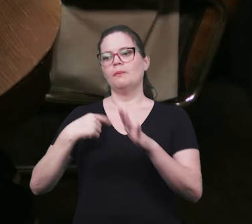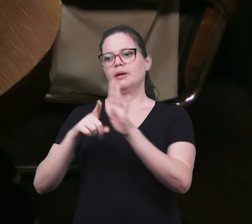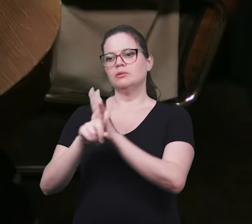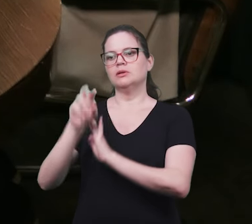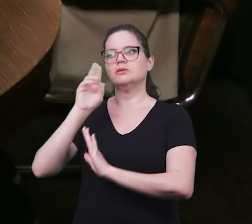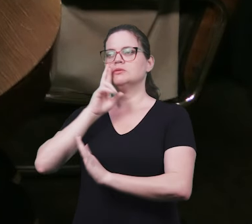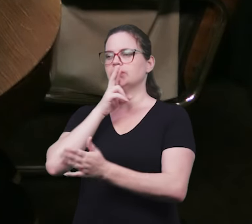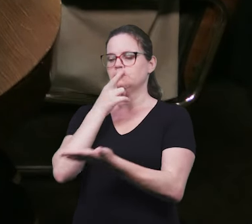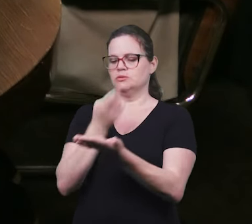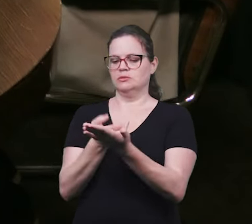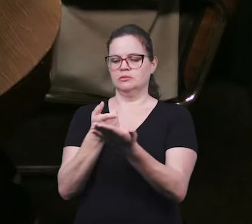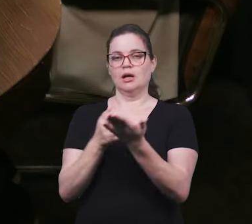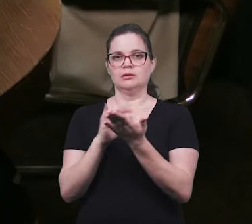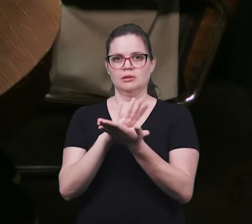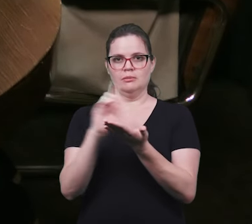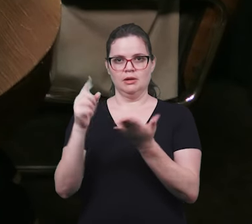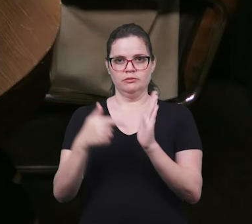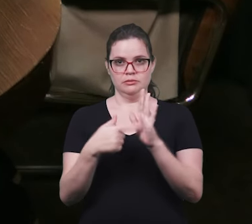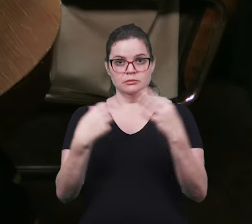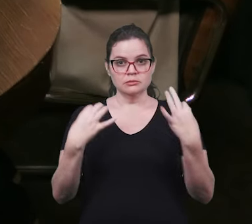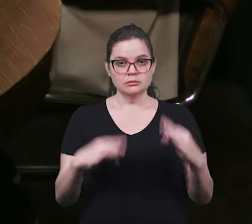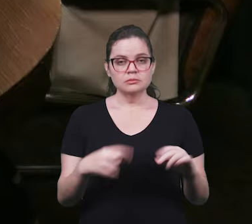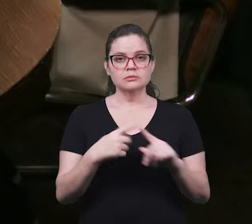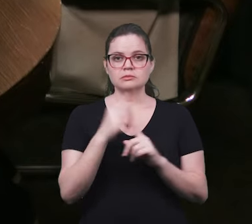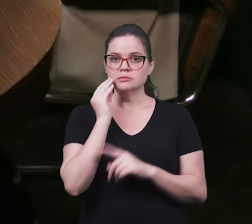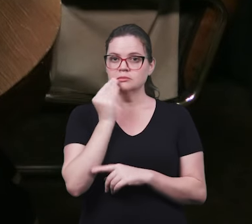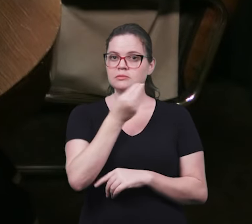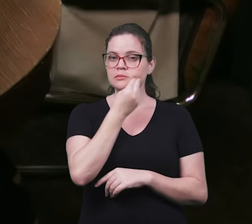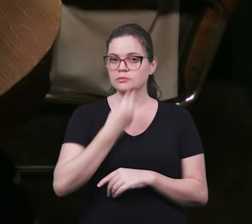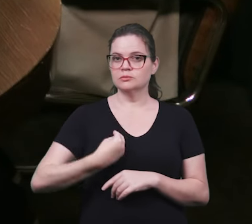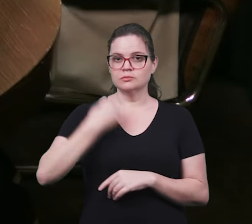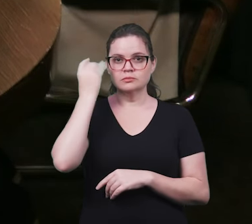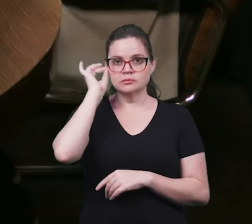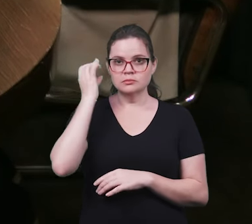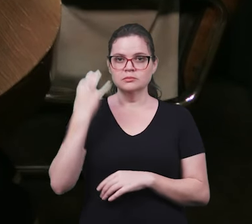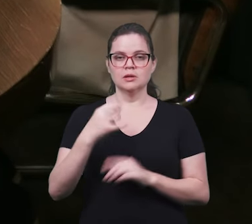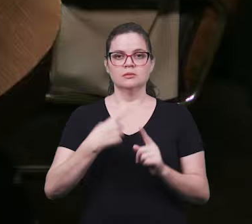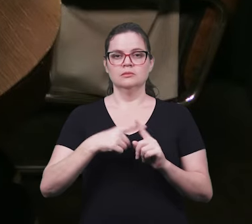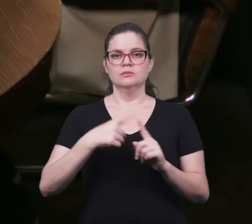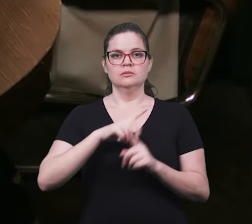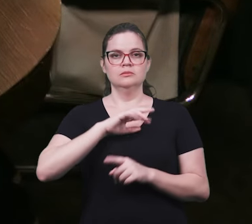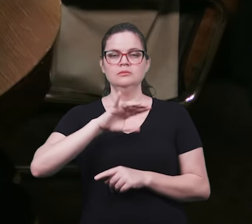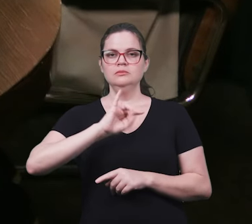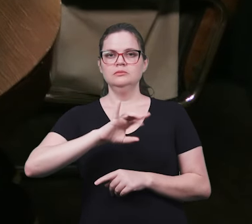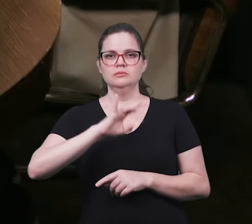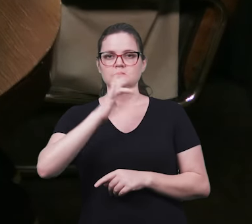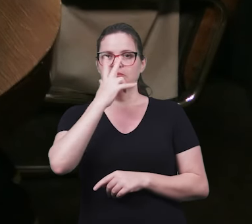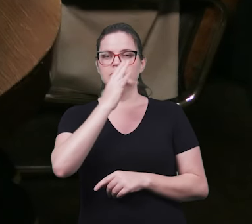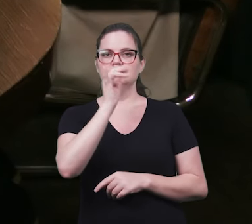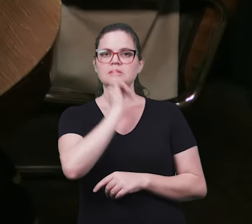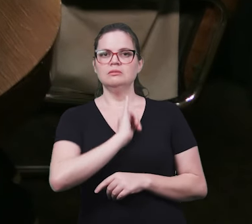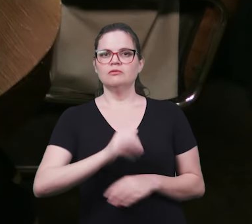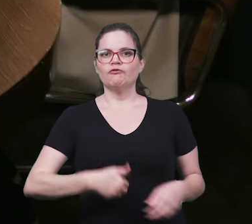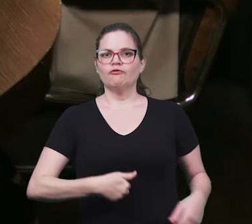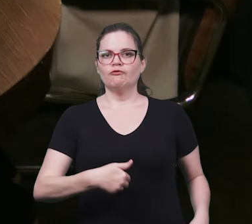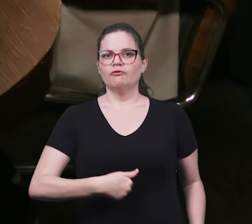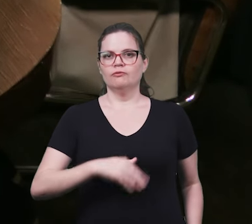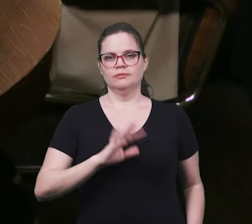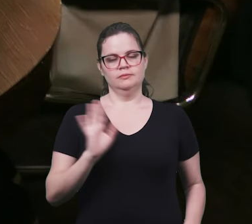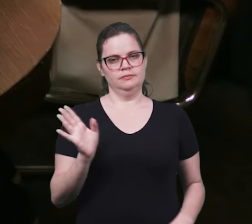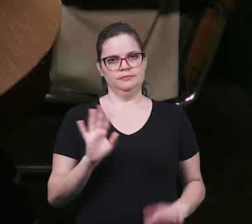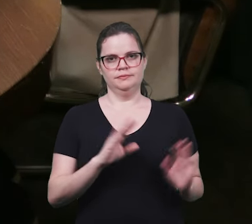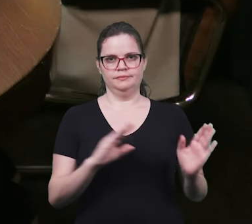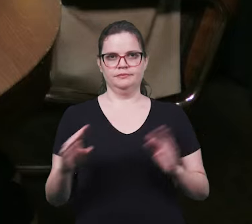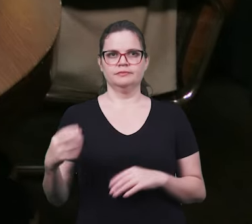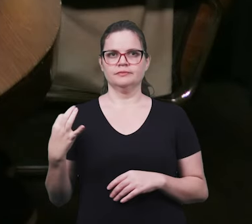palavra, para que realmente seja um jejum espiritual e não simplesmente um passar fome. É isso,